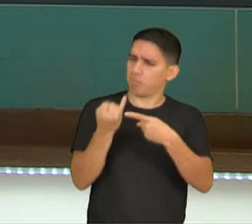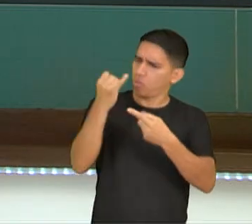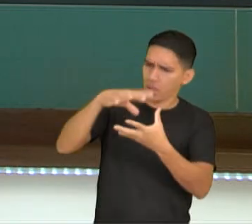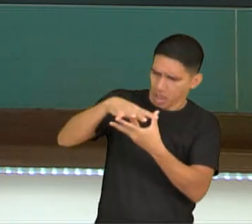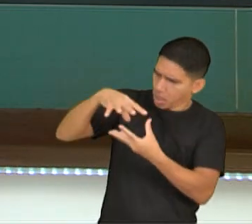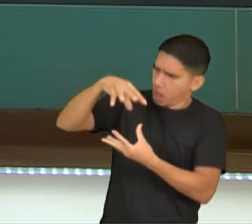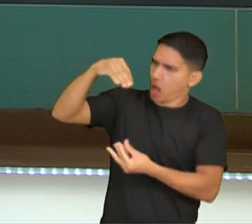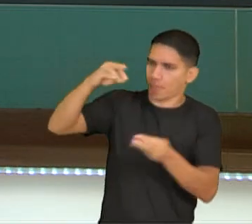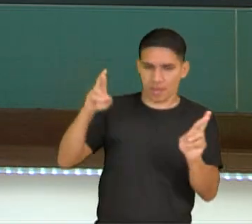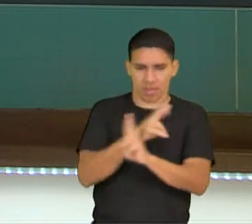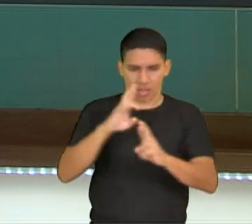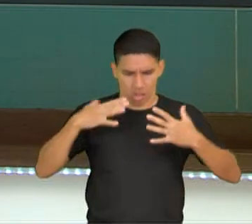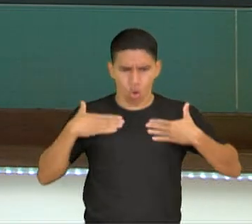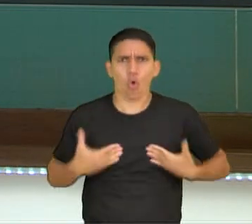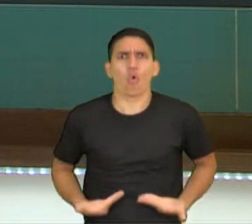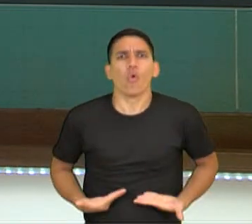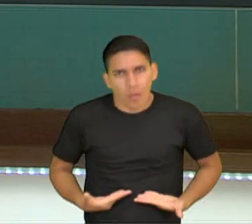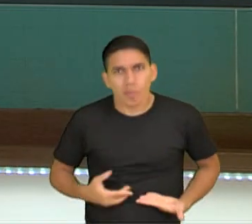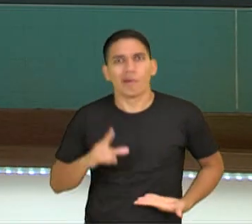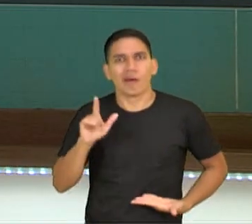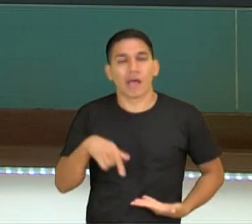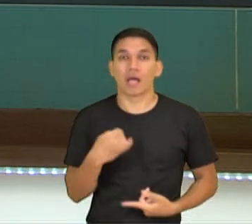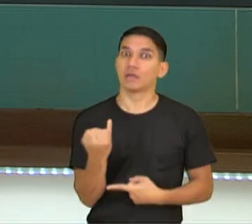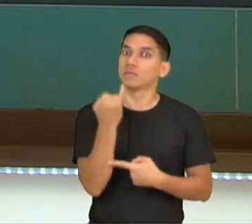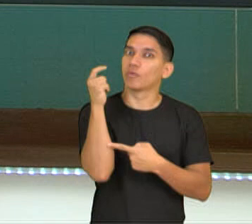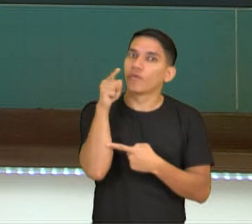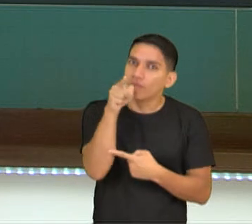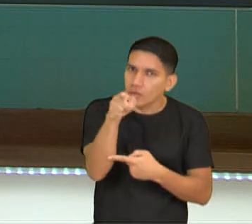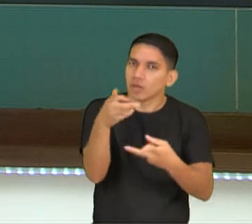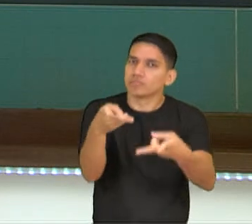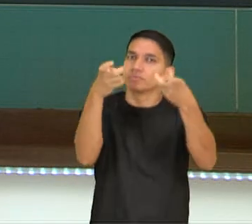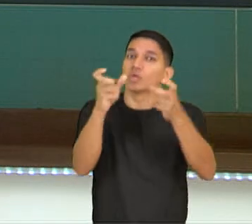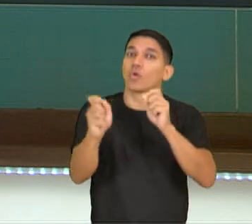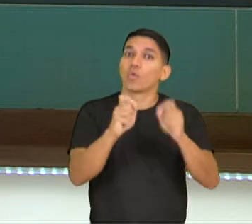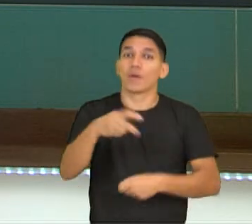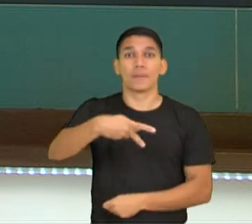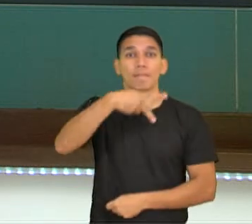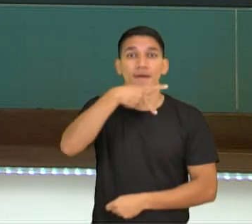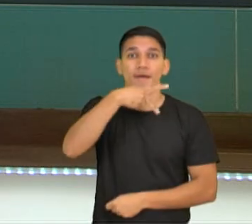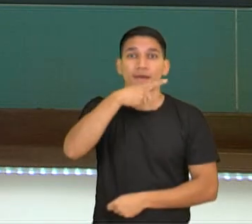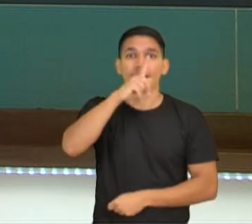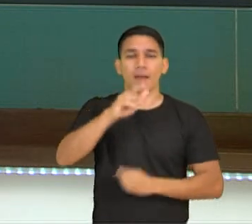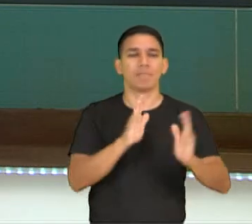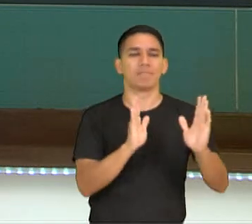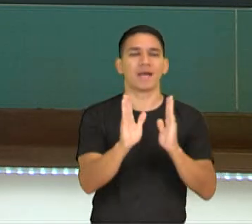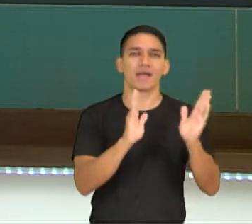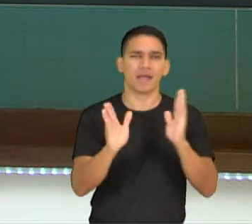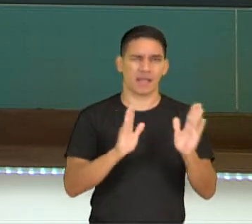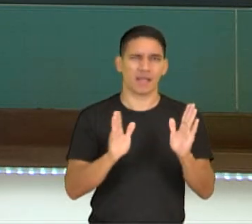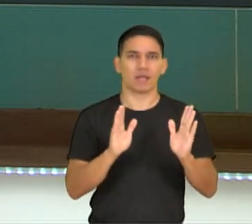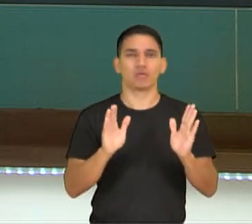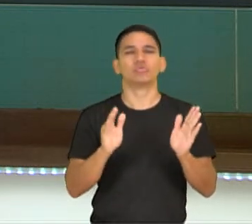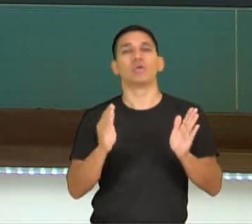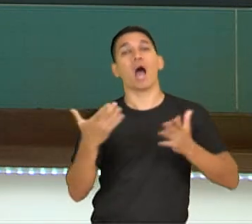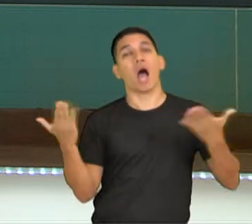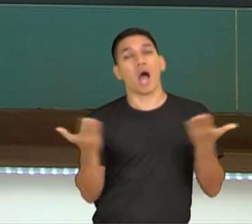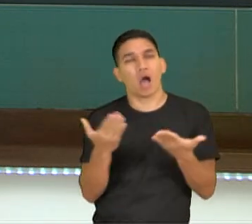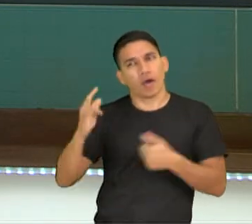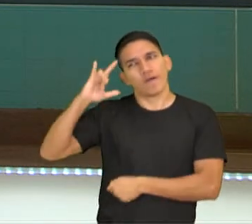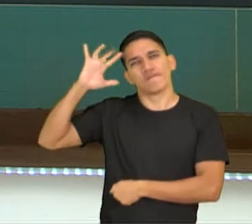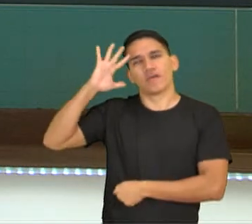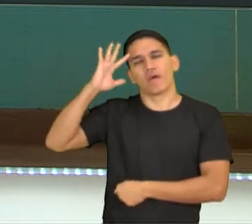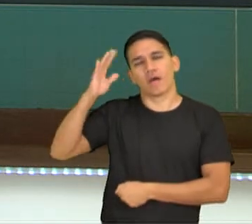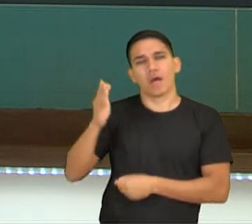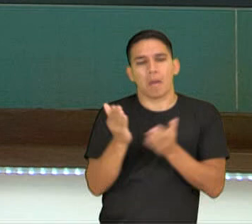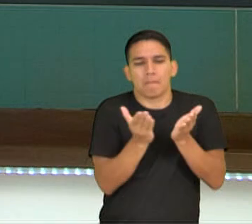ao corpo. Então, é fundamental que você aí perceba o Platão nesse período da patrística, que é esse primeiro momento